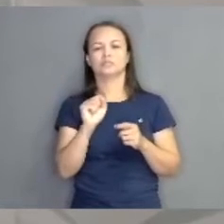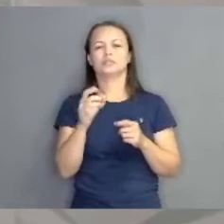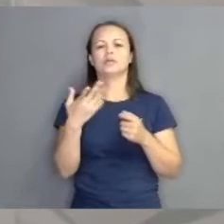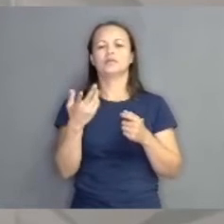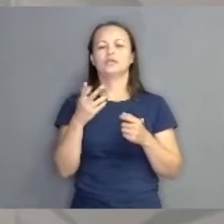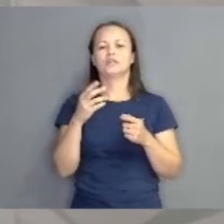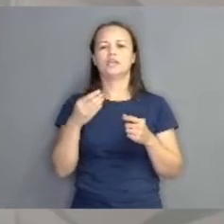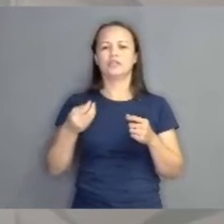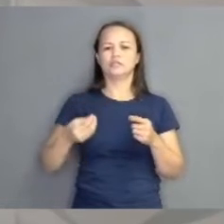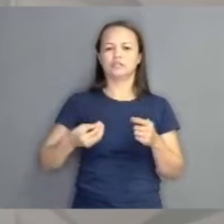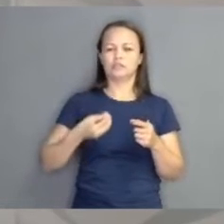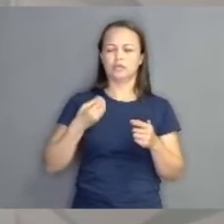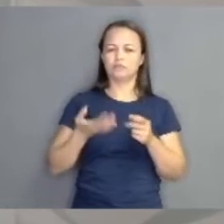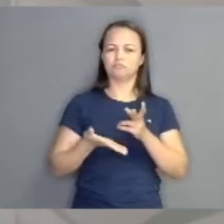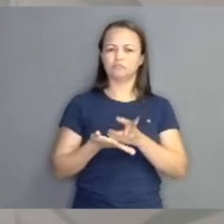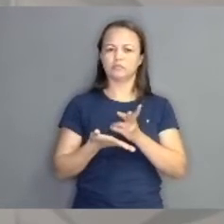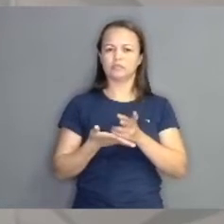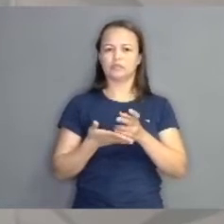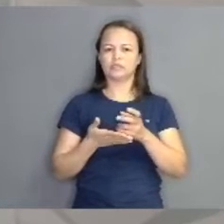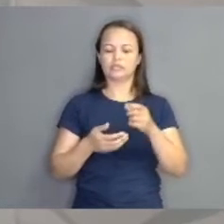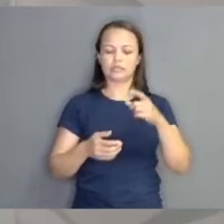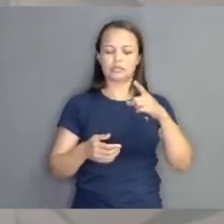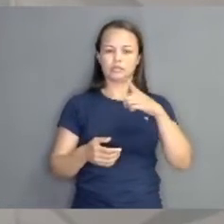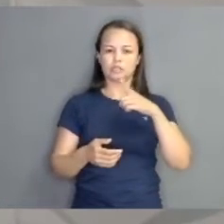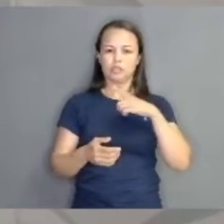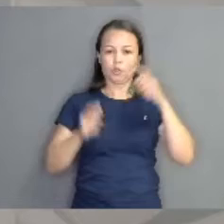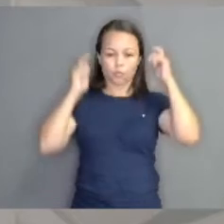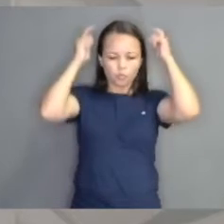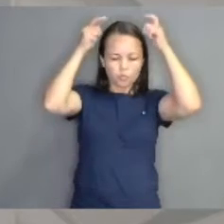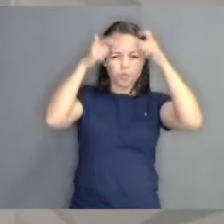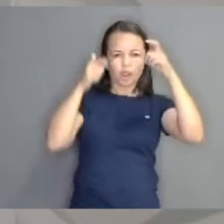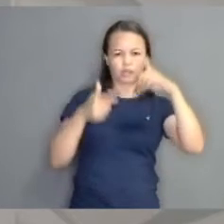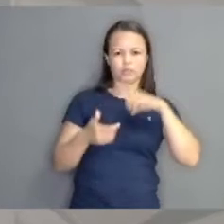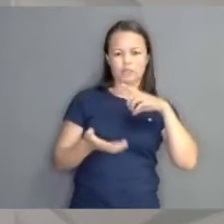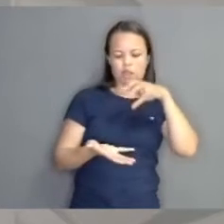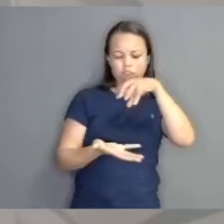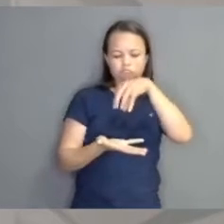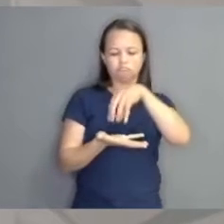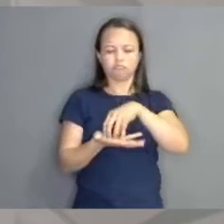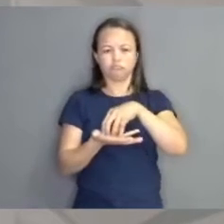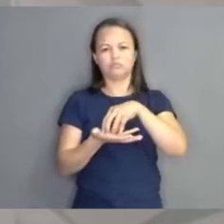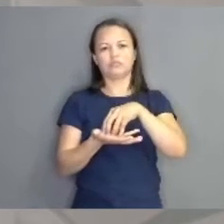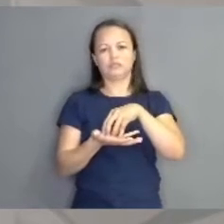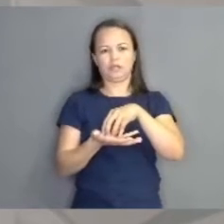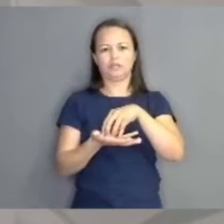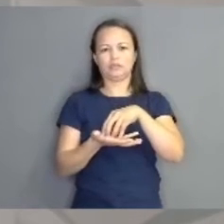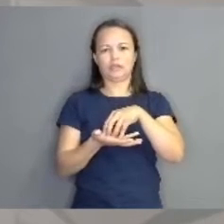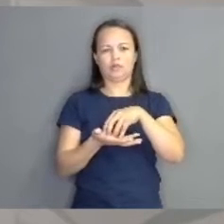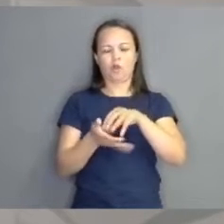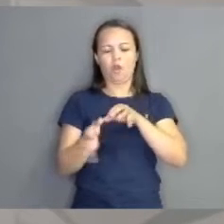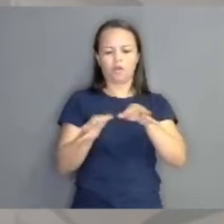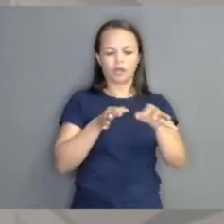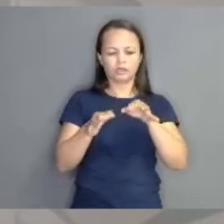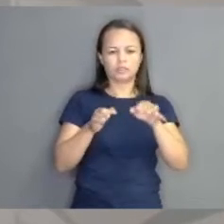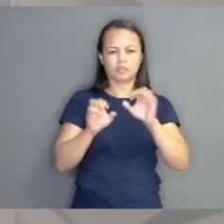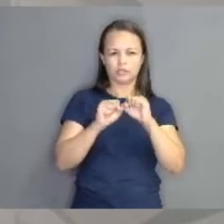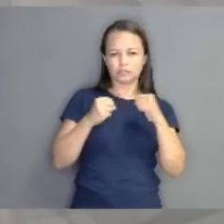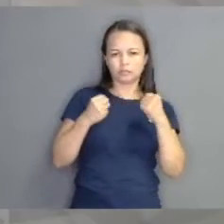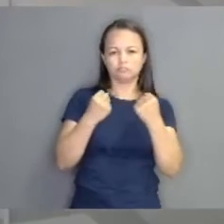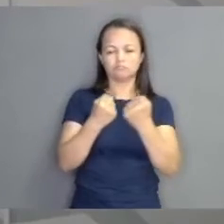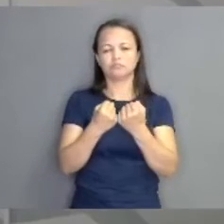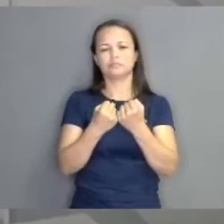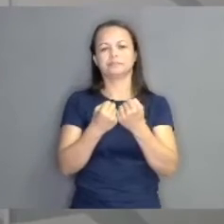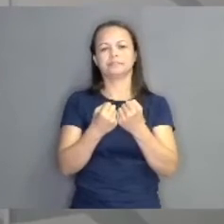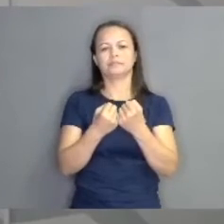necessidade do rei ter o poder centralizado, porque iria haver uma organização da sociedade. Existia outro filósofo